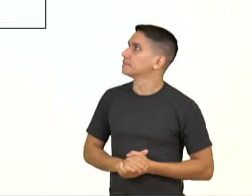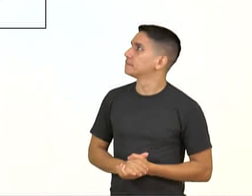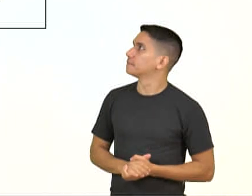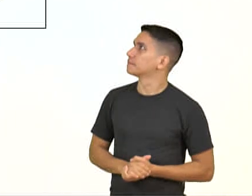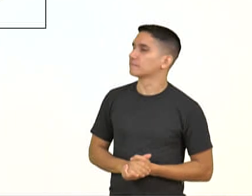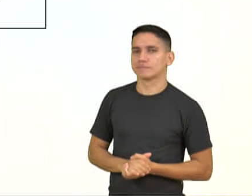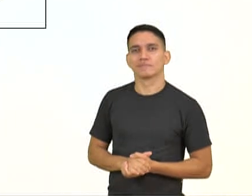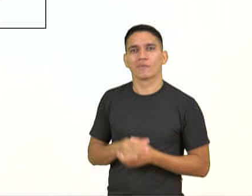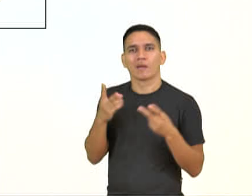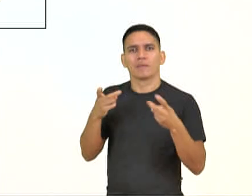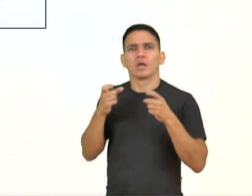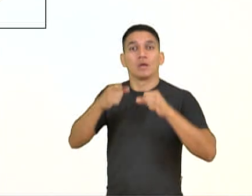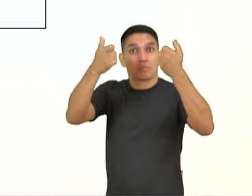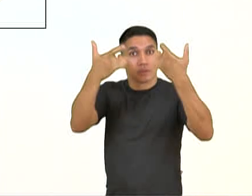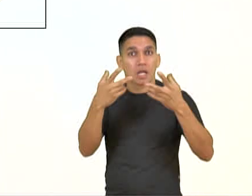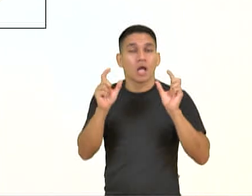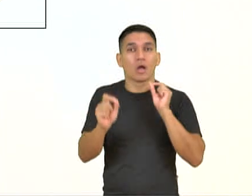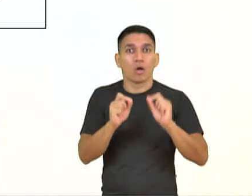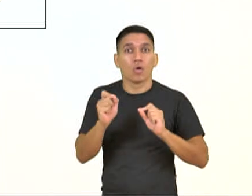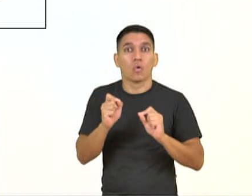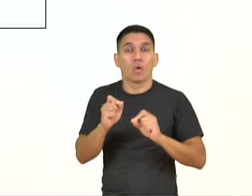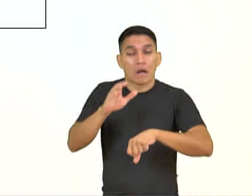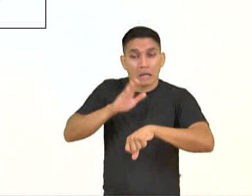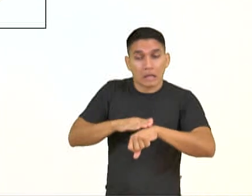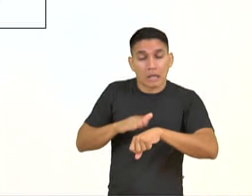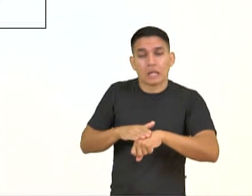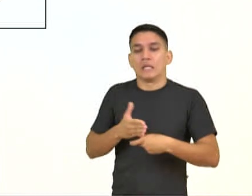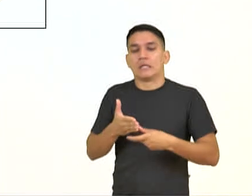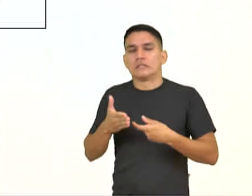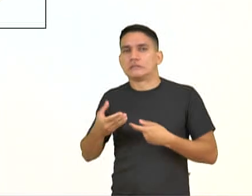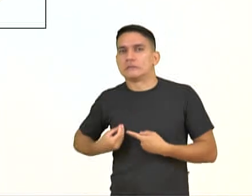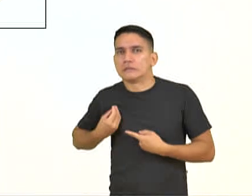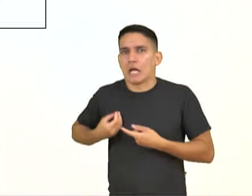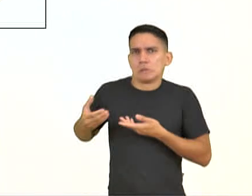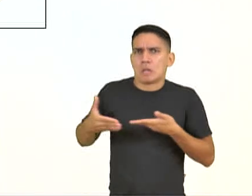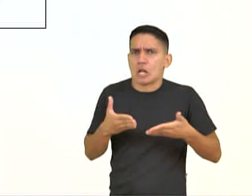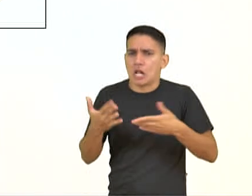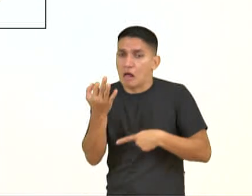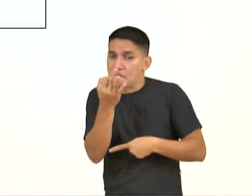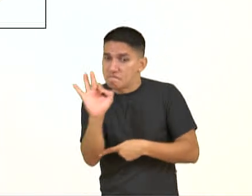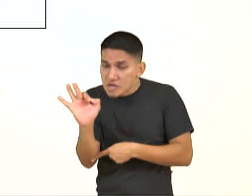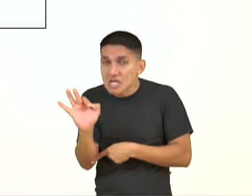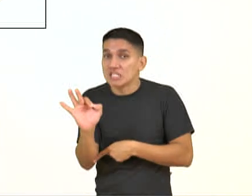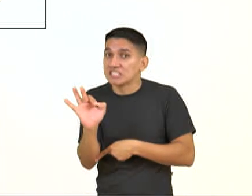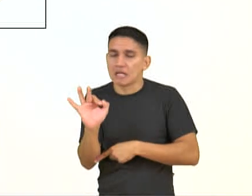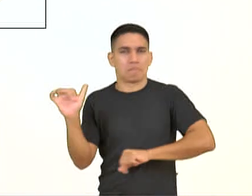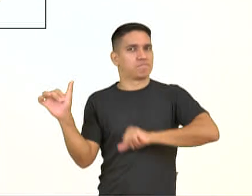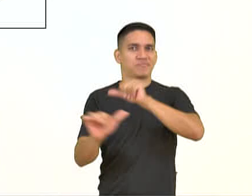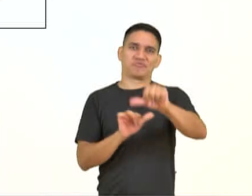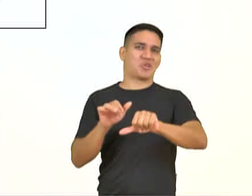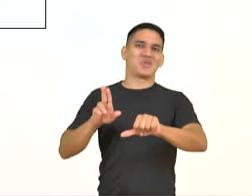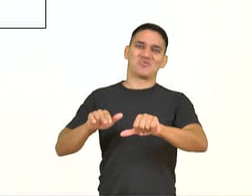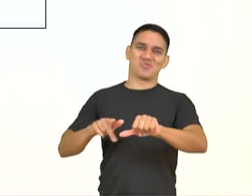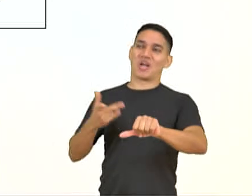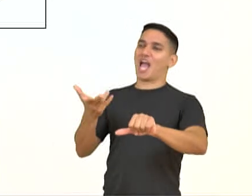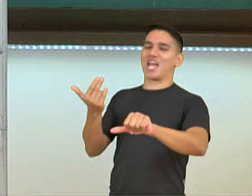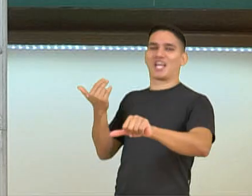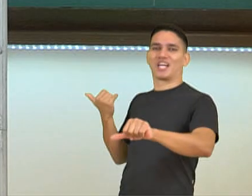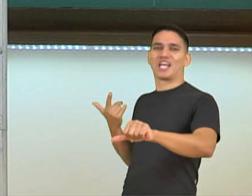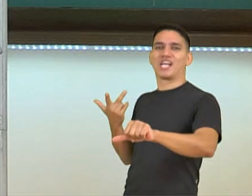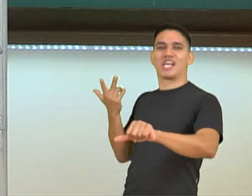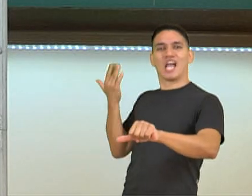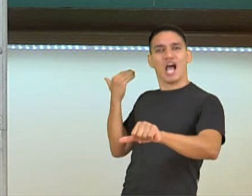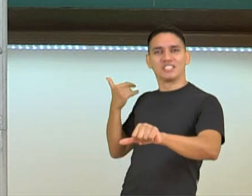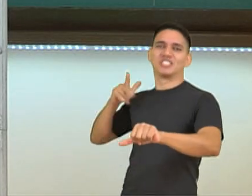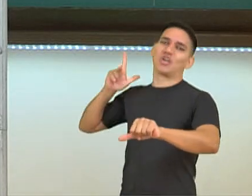1789. A gente pode dizer que os rumos da França e os rumos da história do mundo nunca mais seriam os mesmos, né, a partir